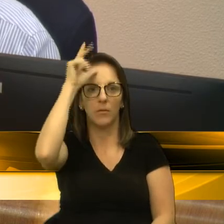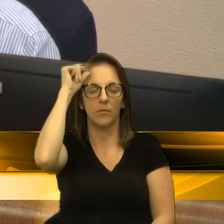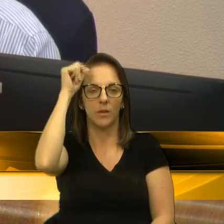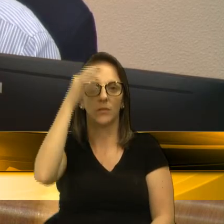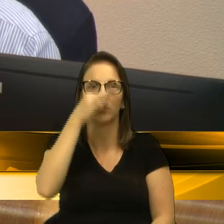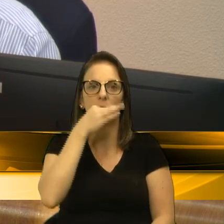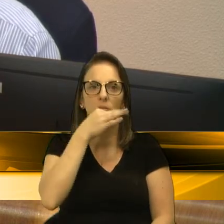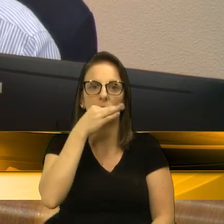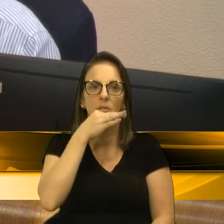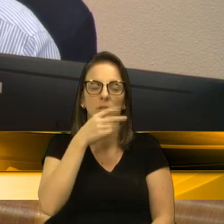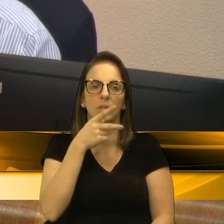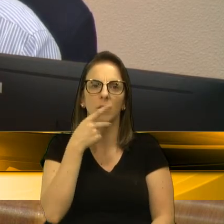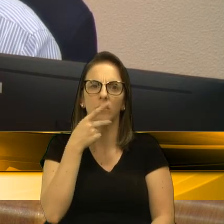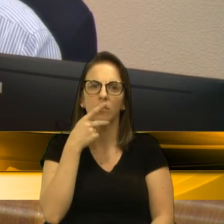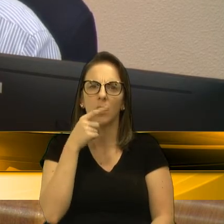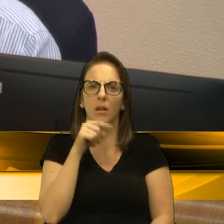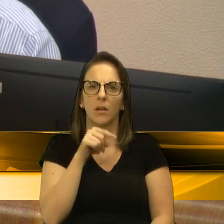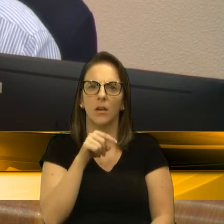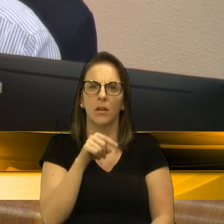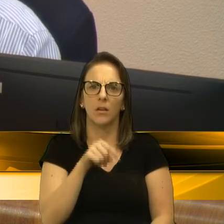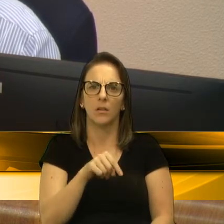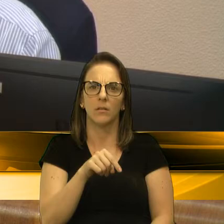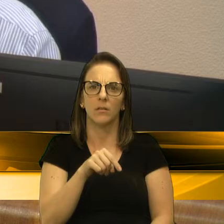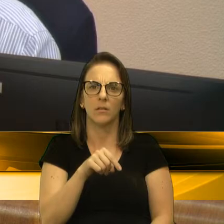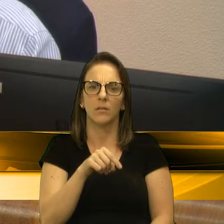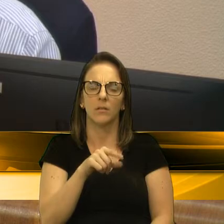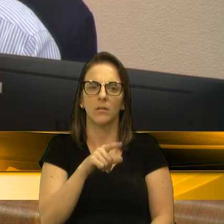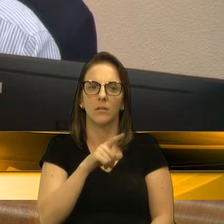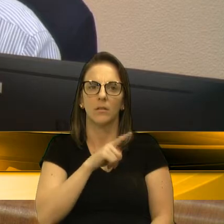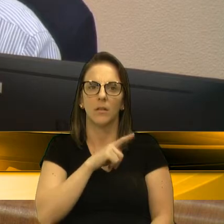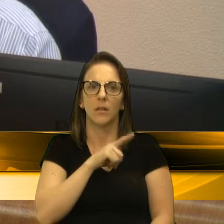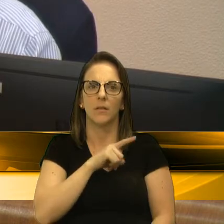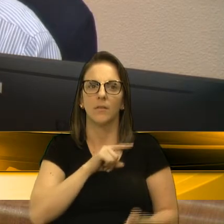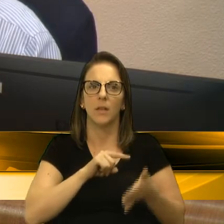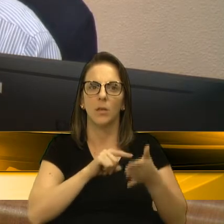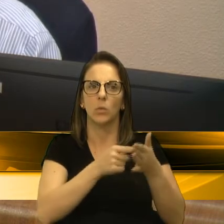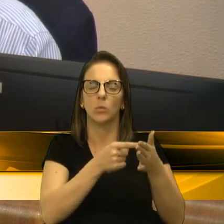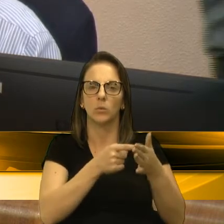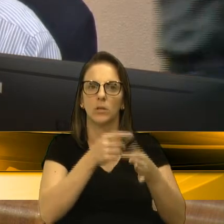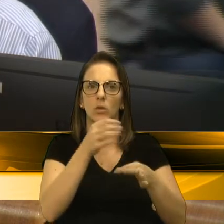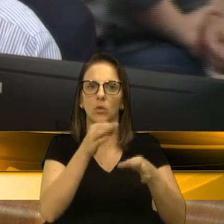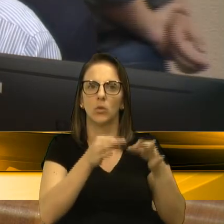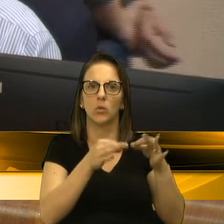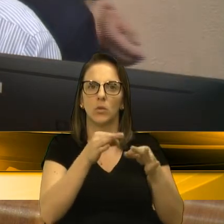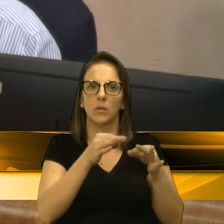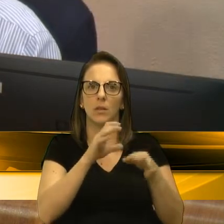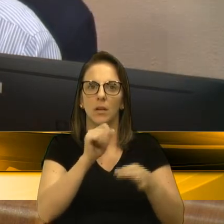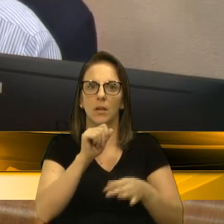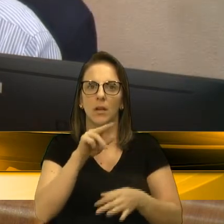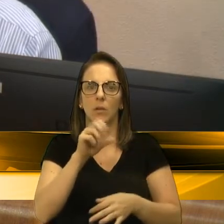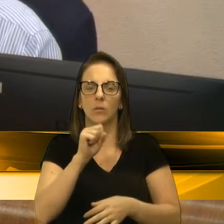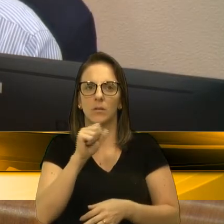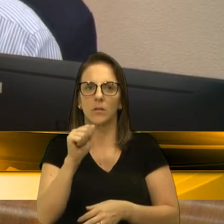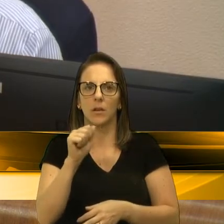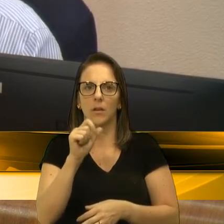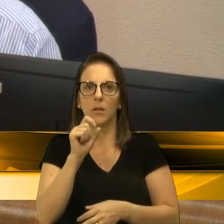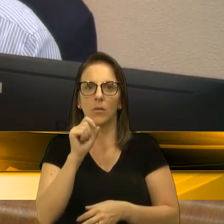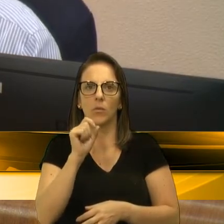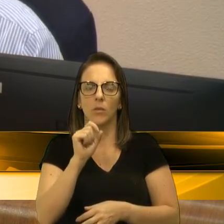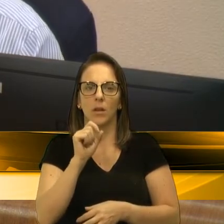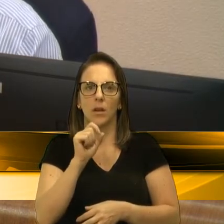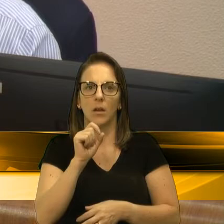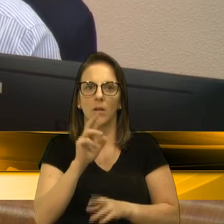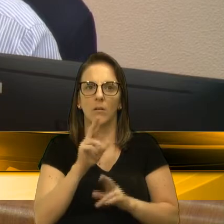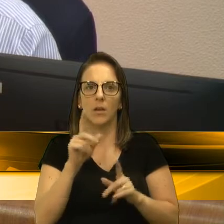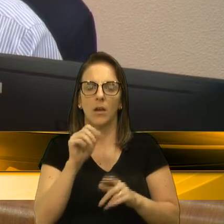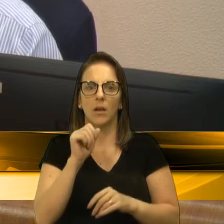elenco argumentativo alegando padecer a denúncia de justa causa para seu prosseguimento, eis que ausentes as materialidades da autoria.